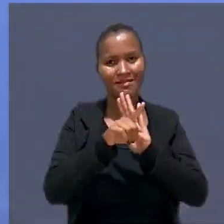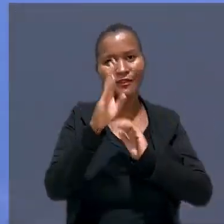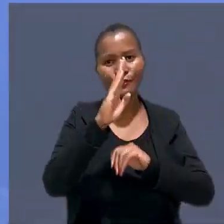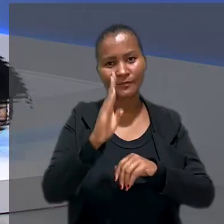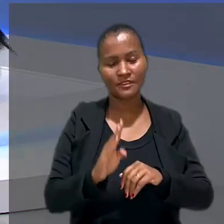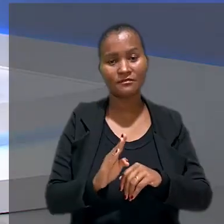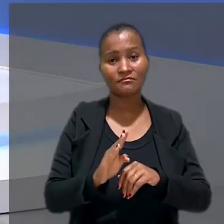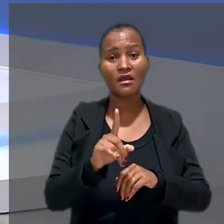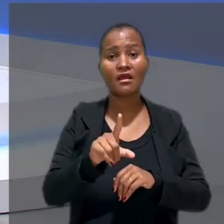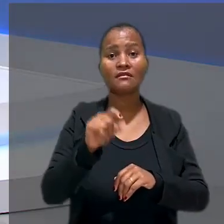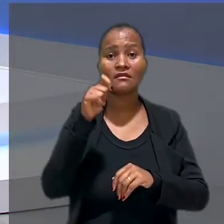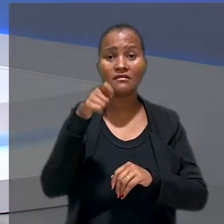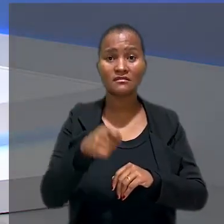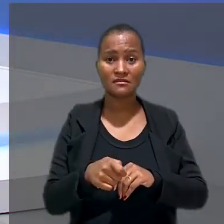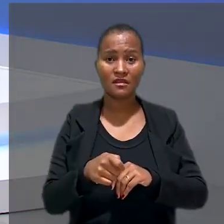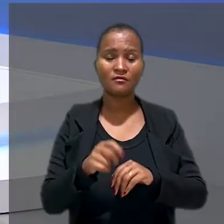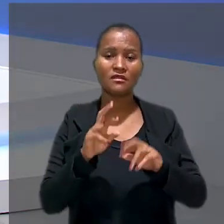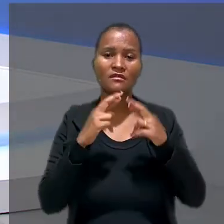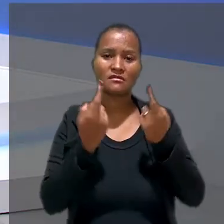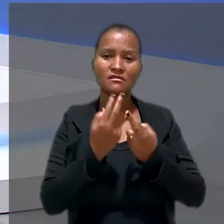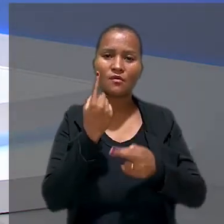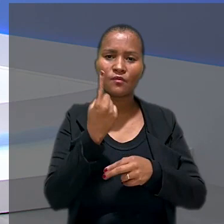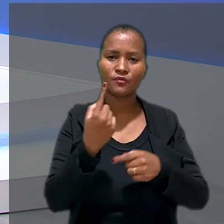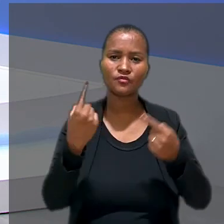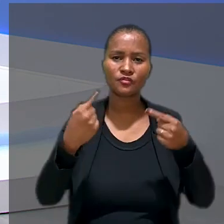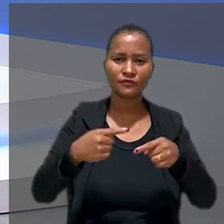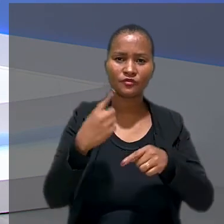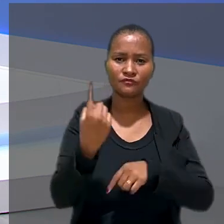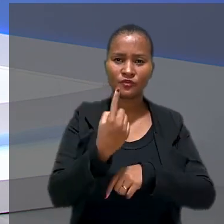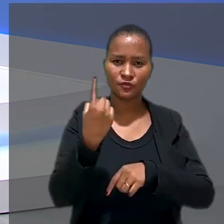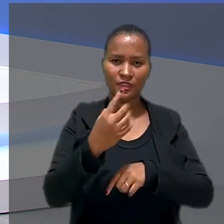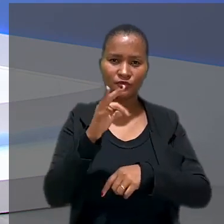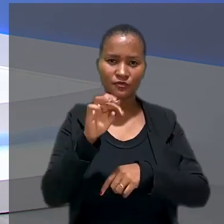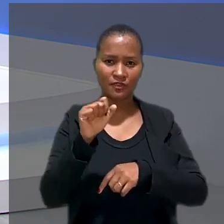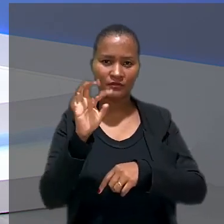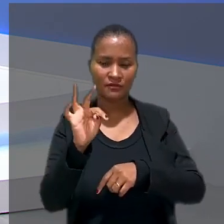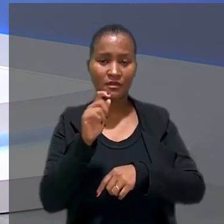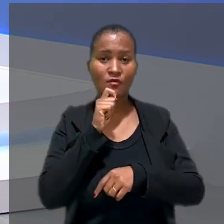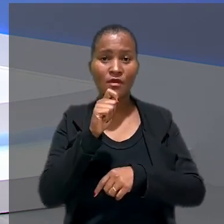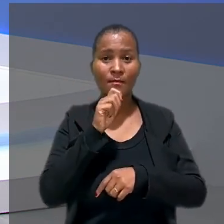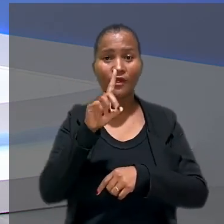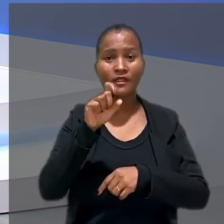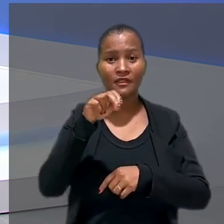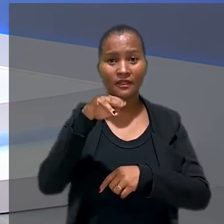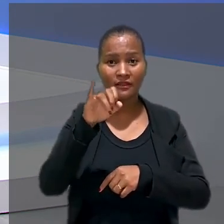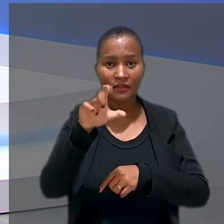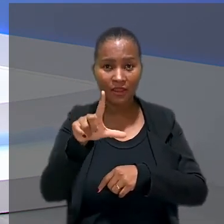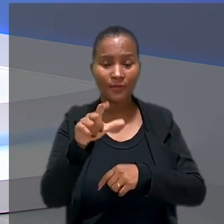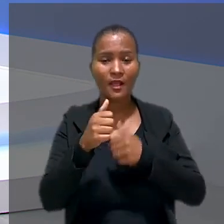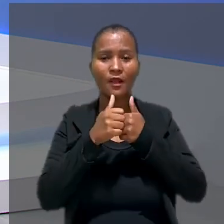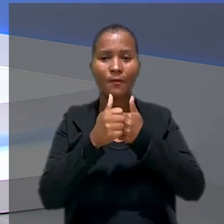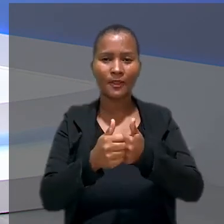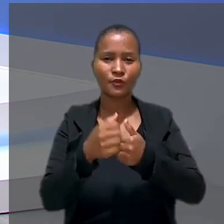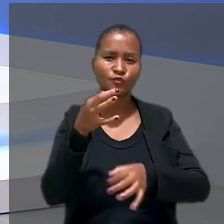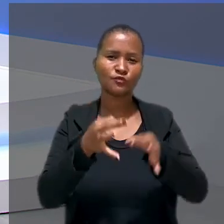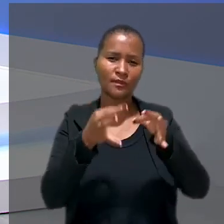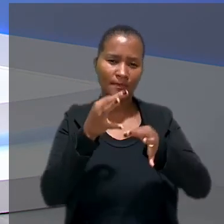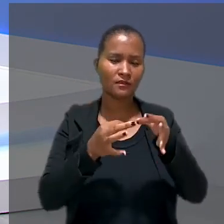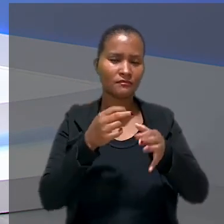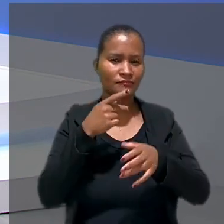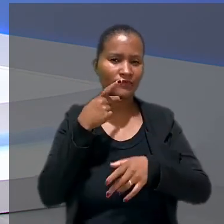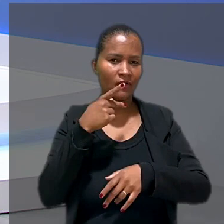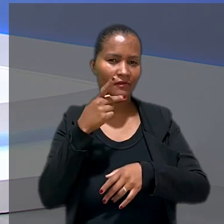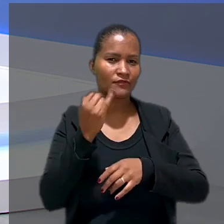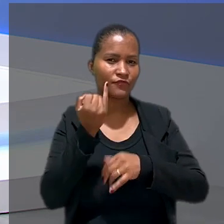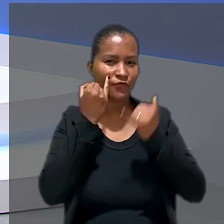do Brasil. A decisão é da Seção 1 de Dissídios Individuais do TST. O repórter Daniel Vasques acompanhou o julgamento e